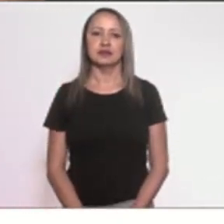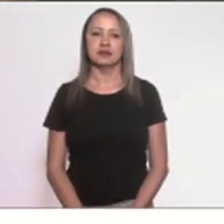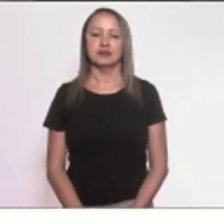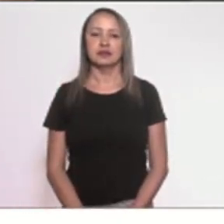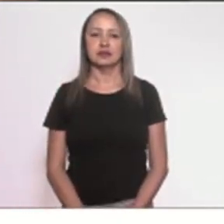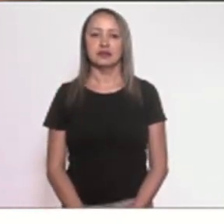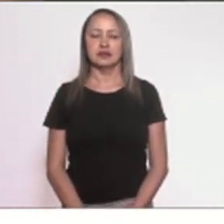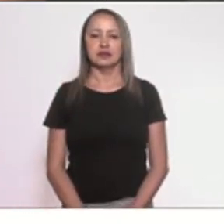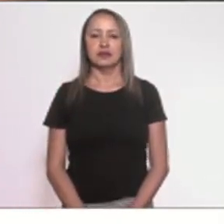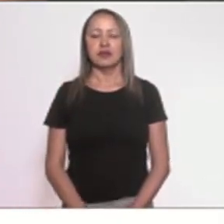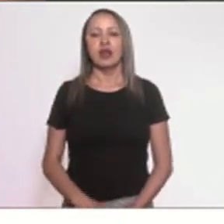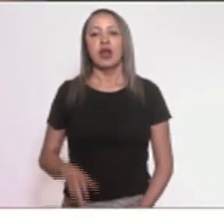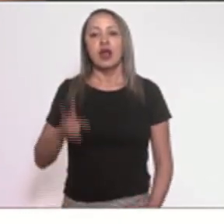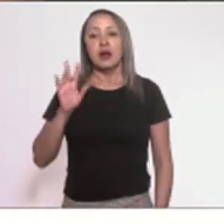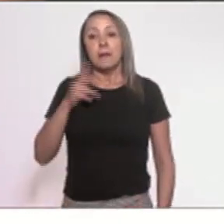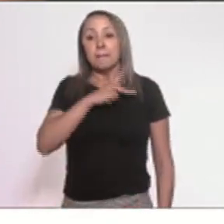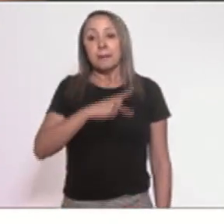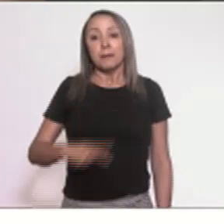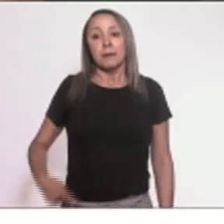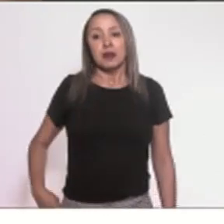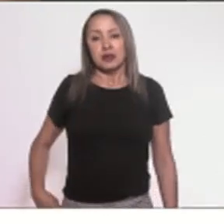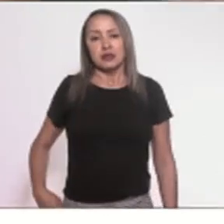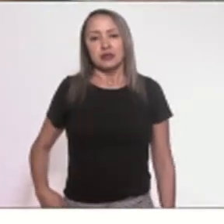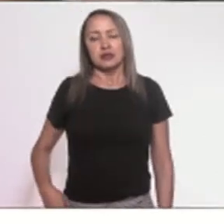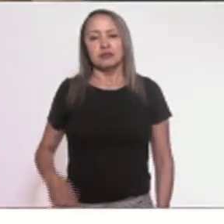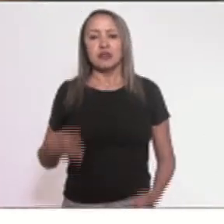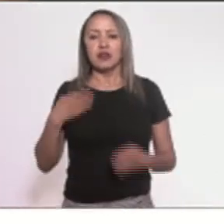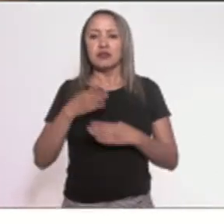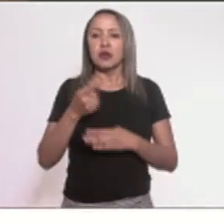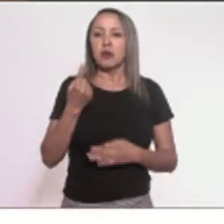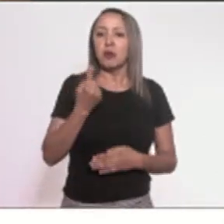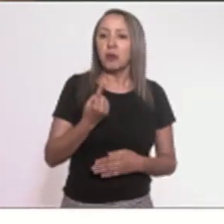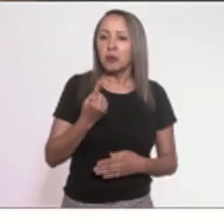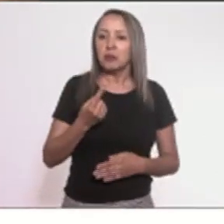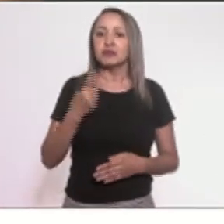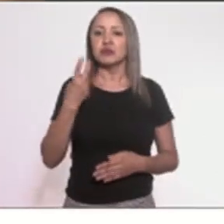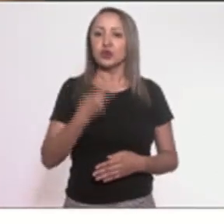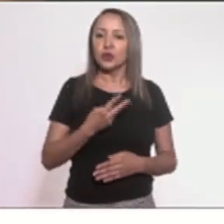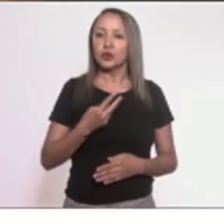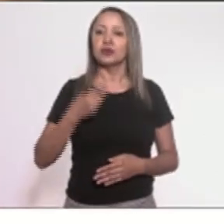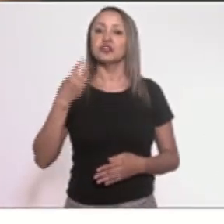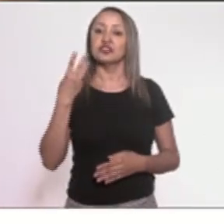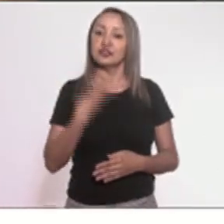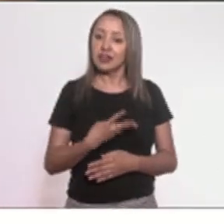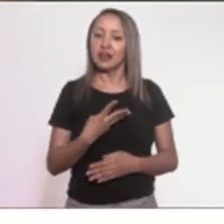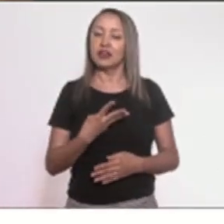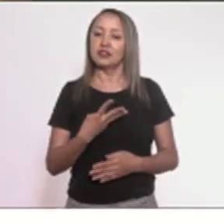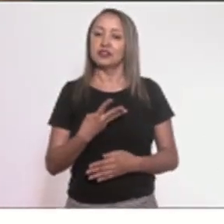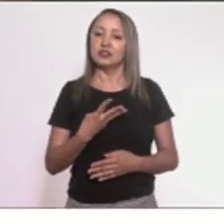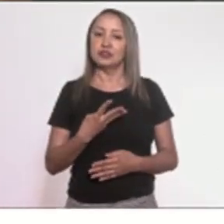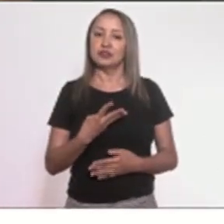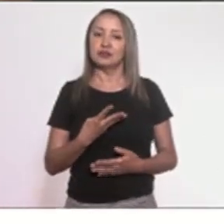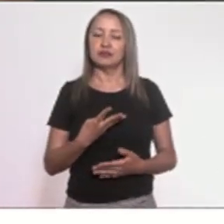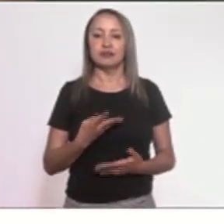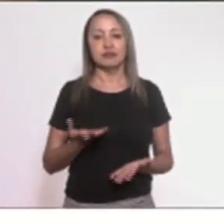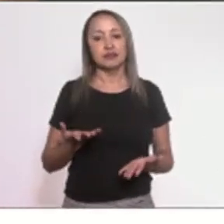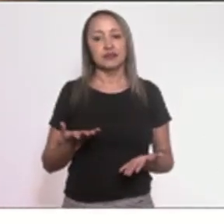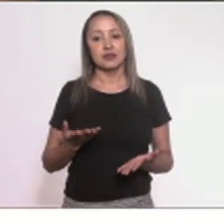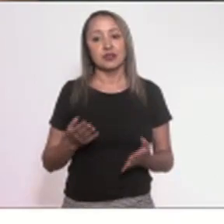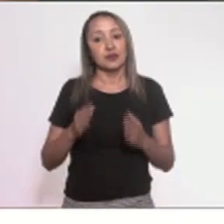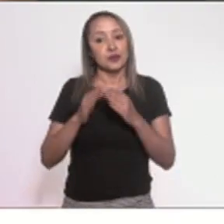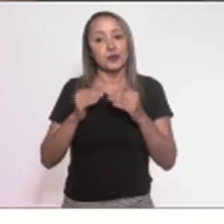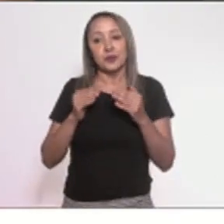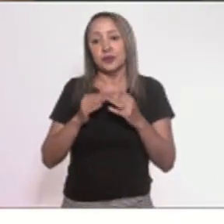Já vim uma vez, já vim duas, estou vindo pela terceira vez. Daqui a pouco eu vou pedir música